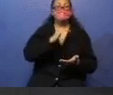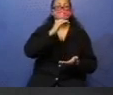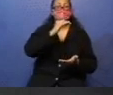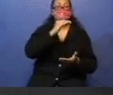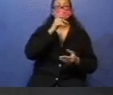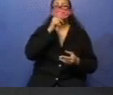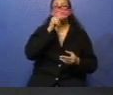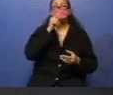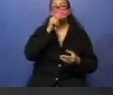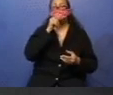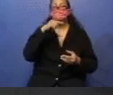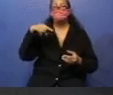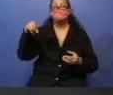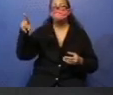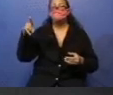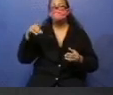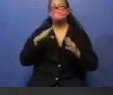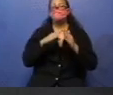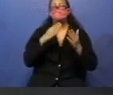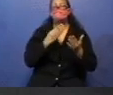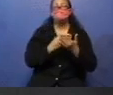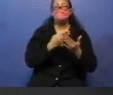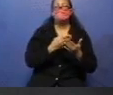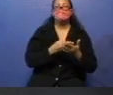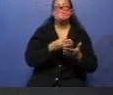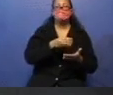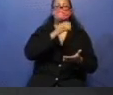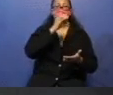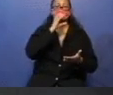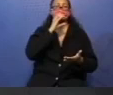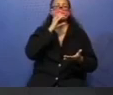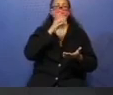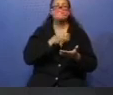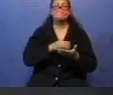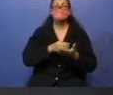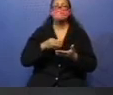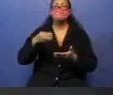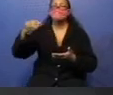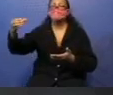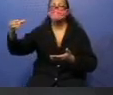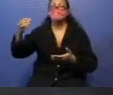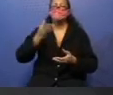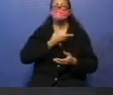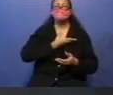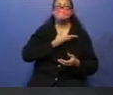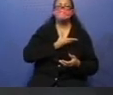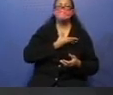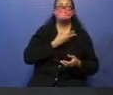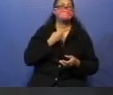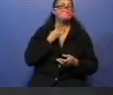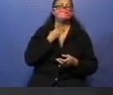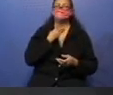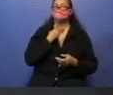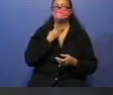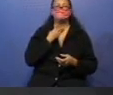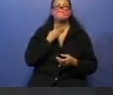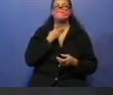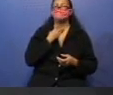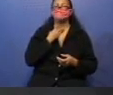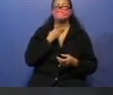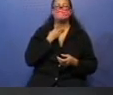para a escola, eu vou beber e vou dar para o meu colega? Não é ser chato, não é ser ruim.